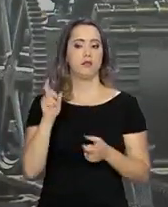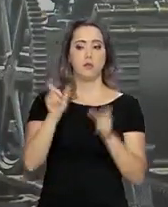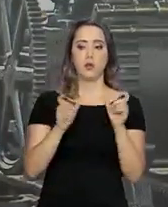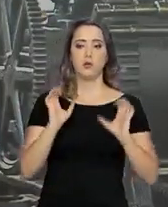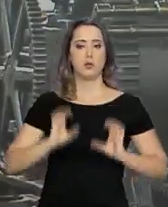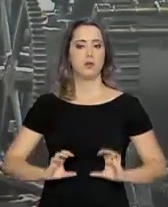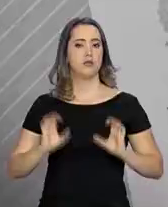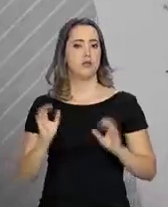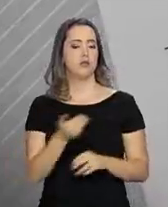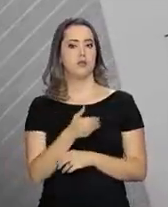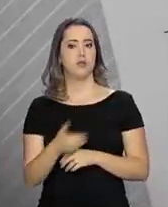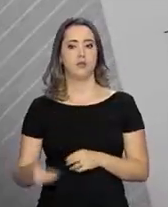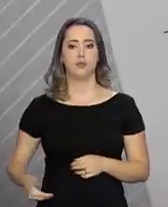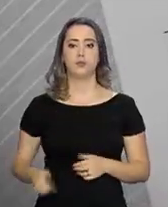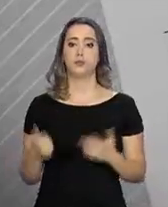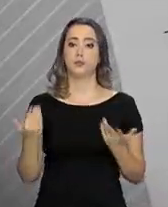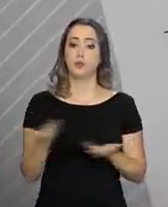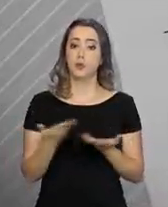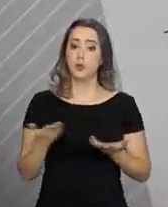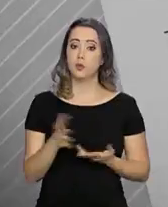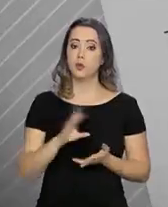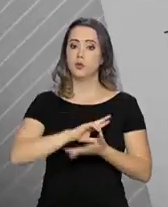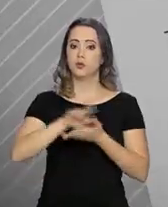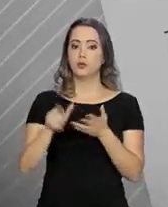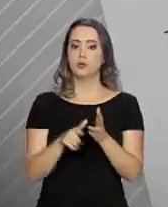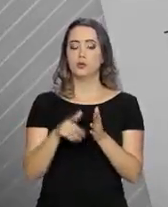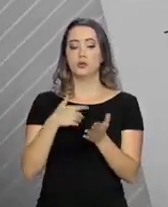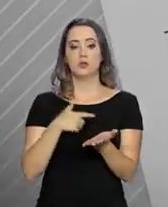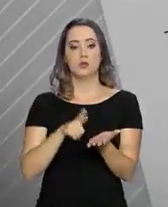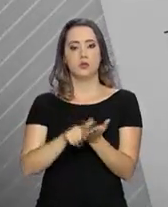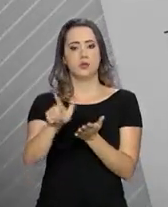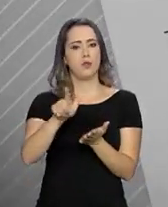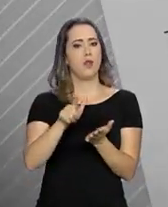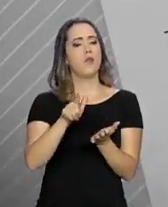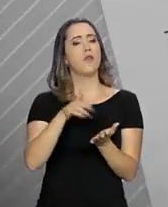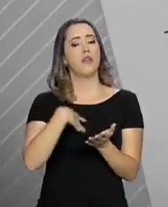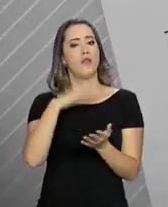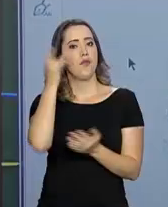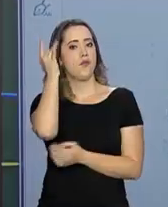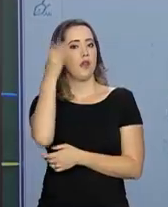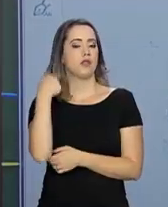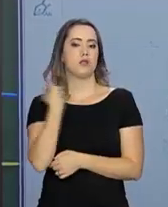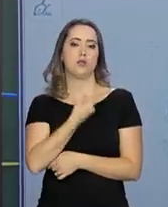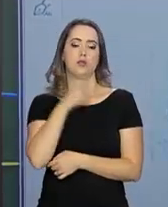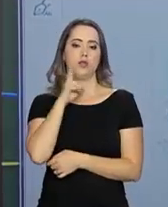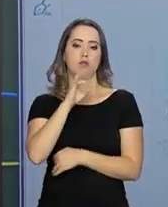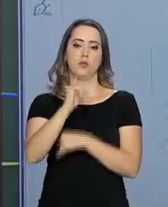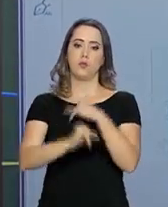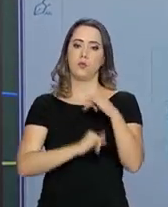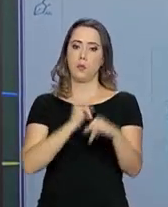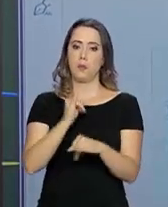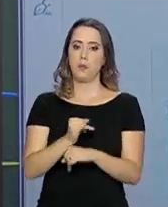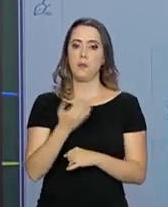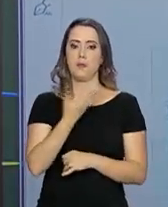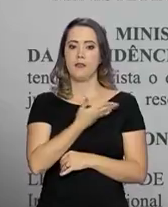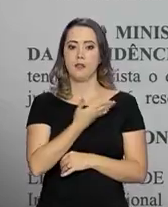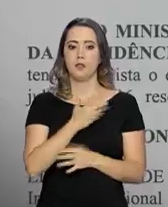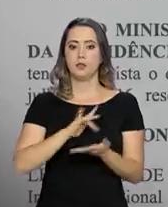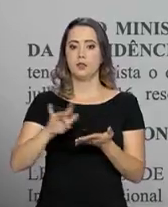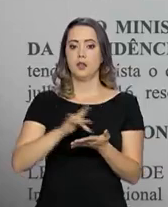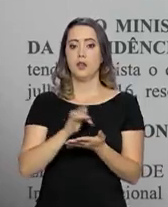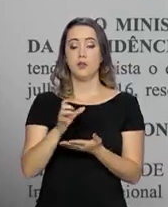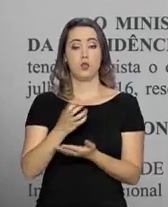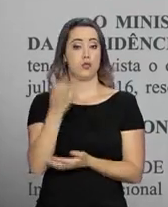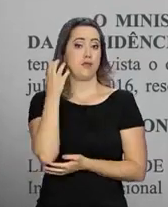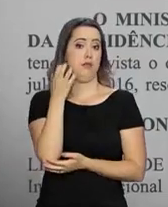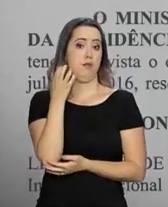cidadão, sejam governos. Hoje, as versões digitais, com acesso fácil que nós temos por meio de computador, tablet,